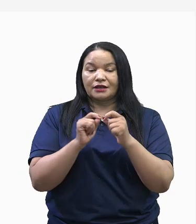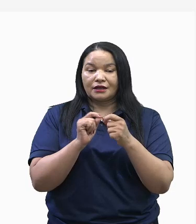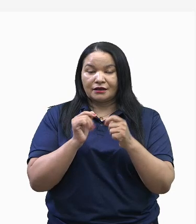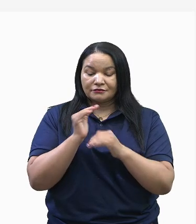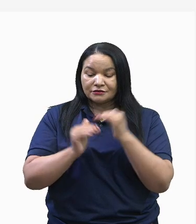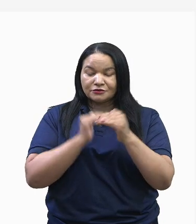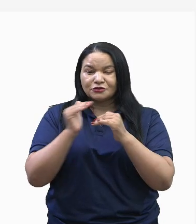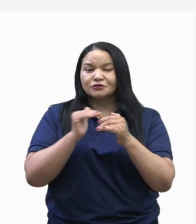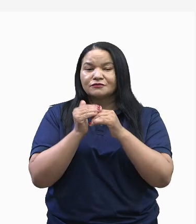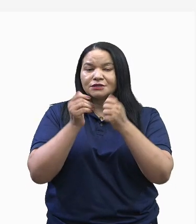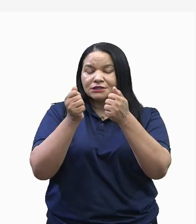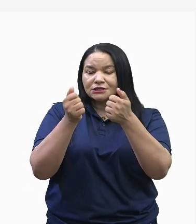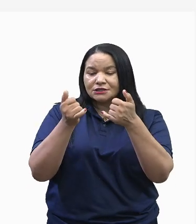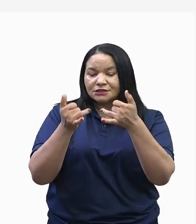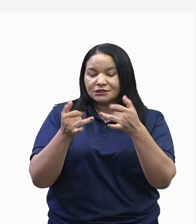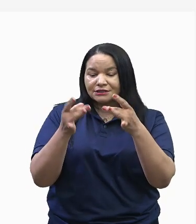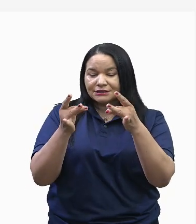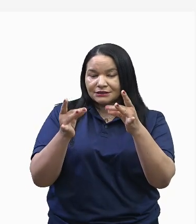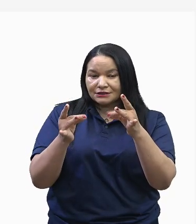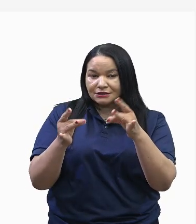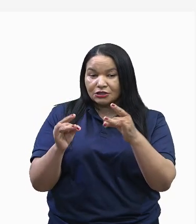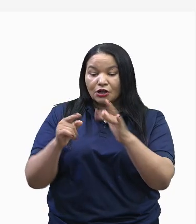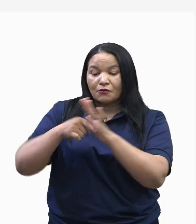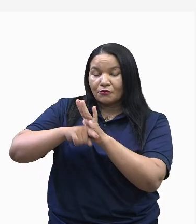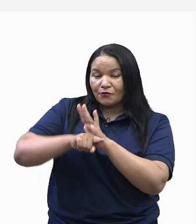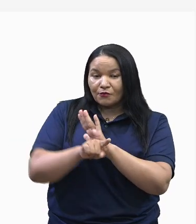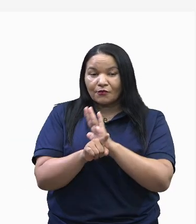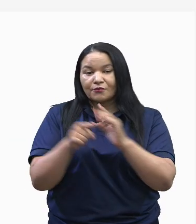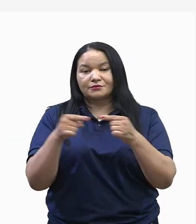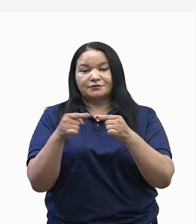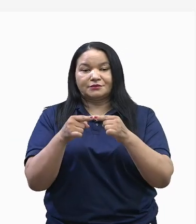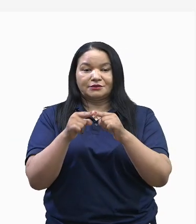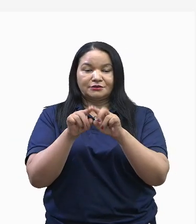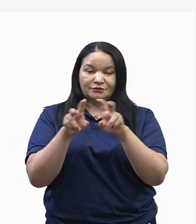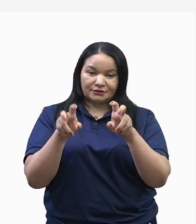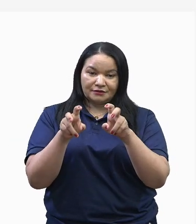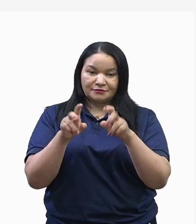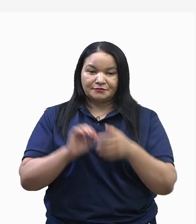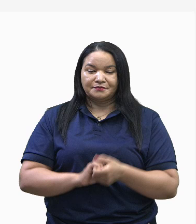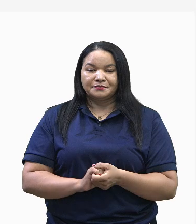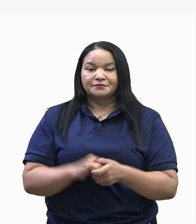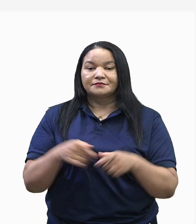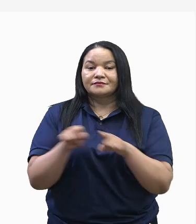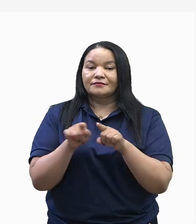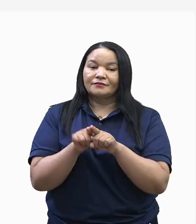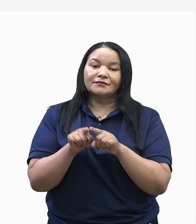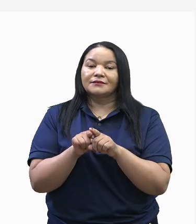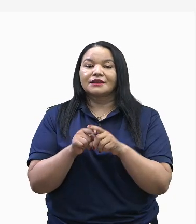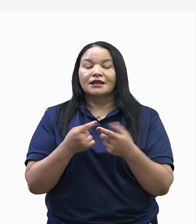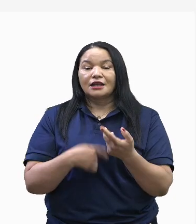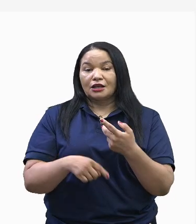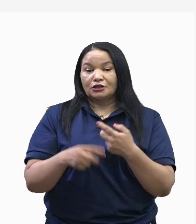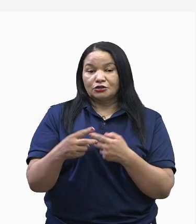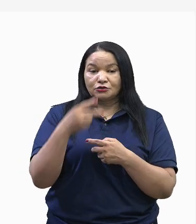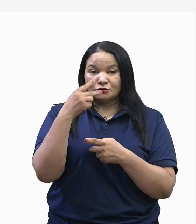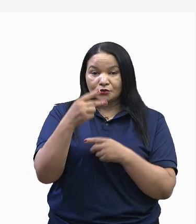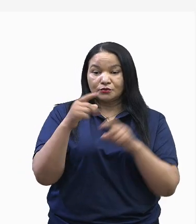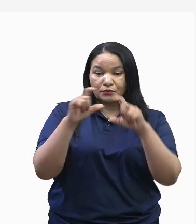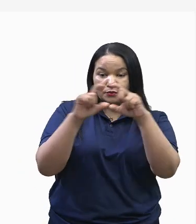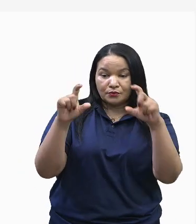mais detalhado, ele aprofunda mais a temática. Então, nós temos dois parágrafos, na